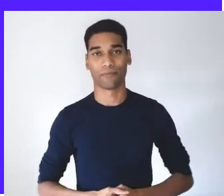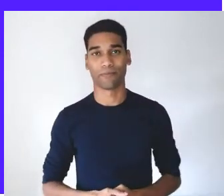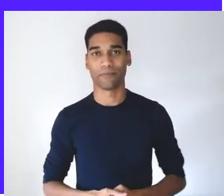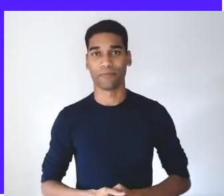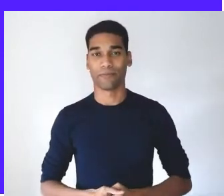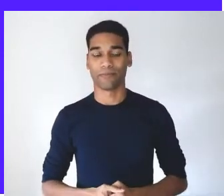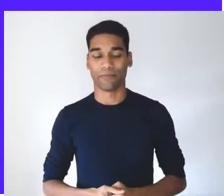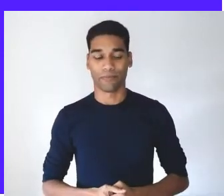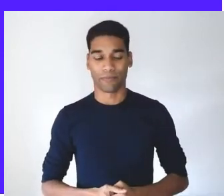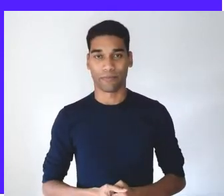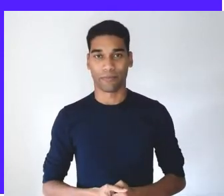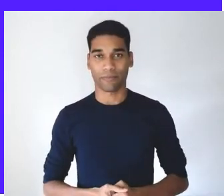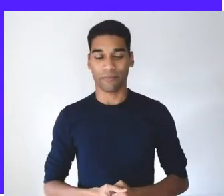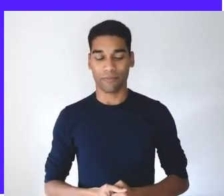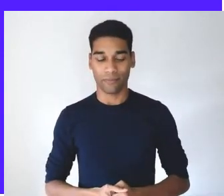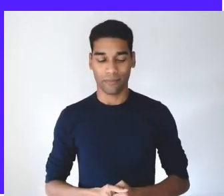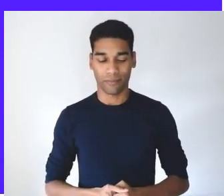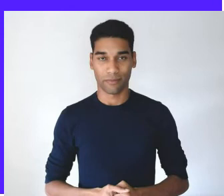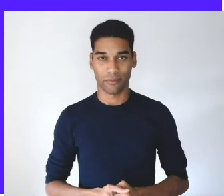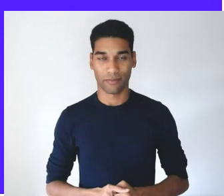Beleza. Flávia.